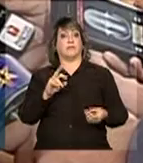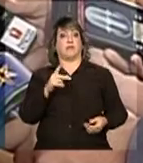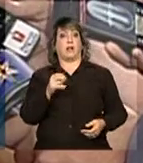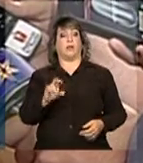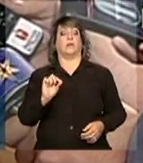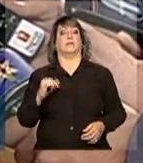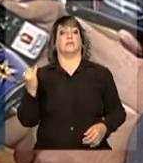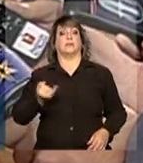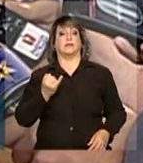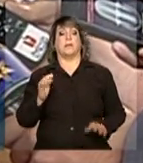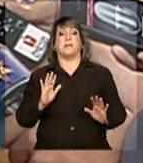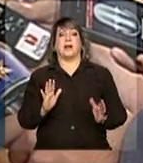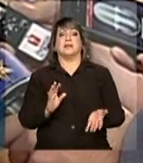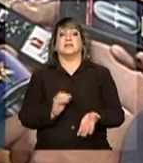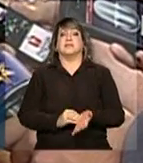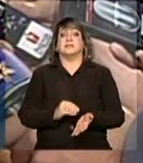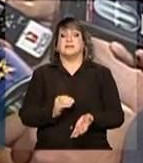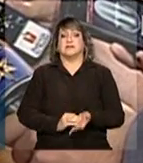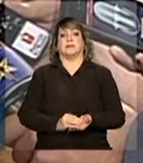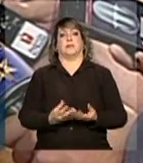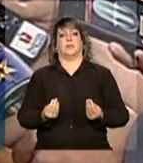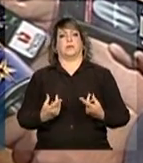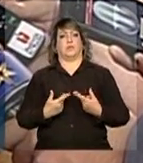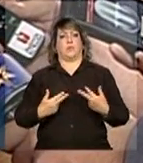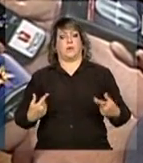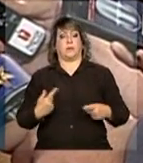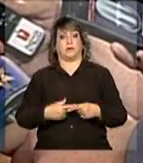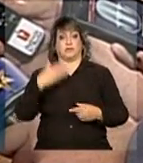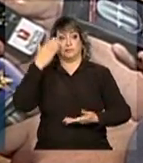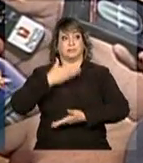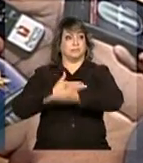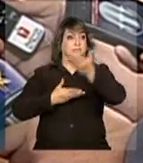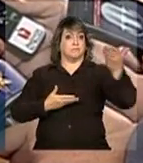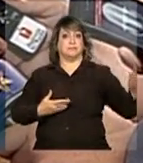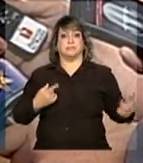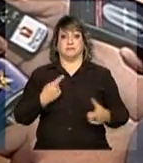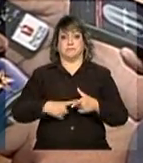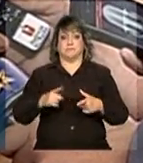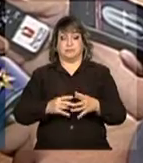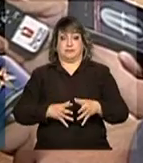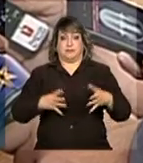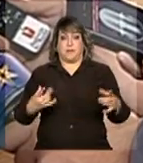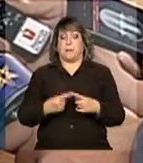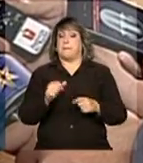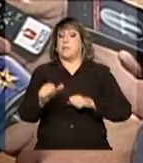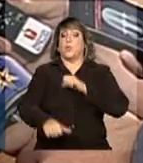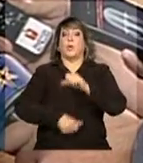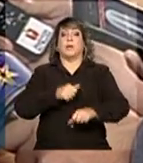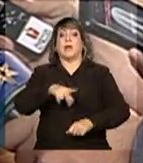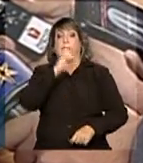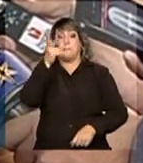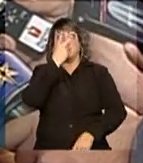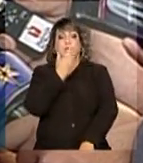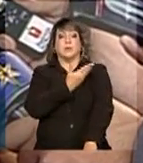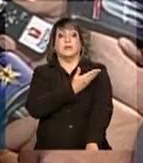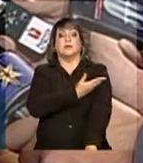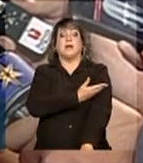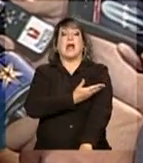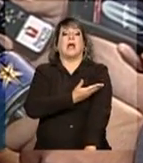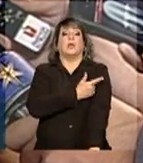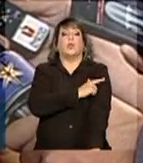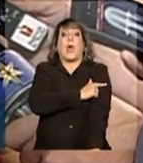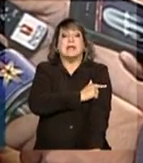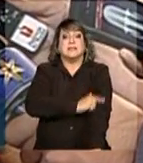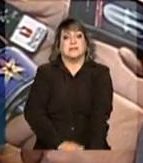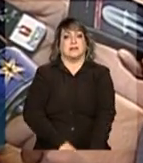mas ainda é muito incipiente diante do desafio que nós temos, que é mudar comportamento. A gente está